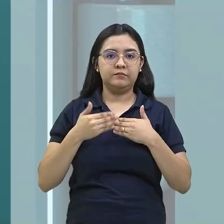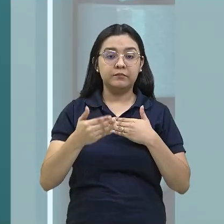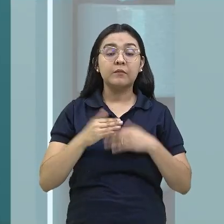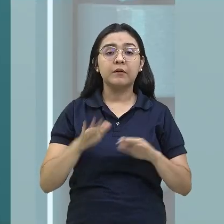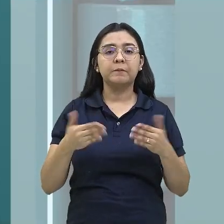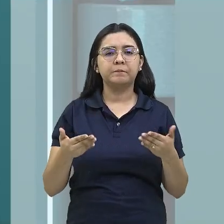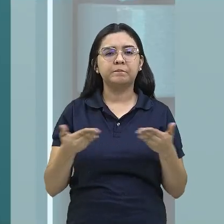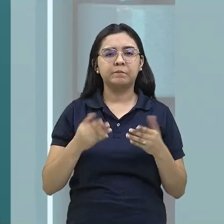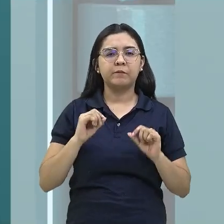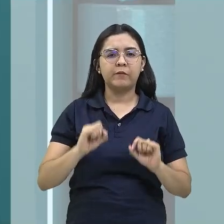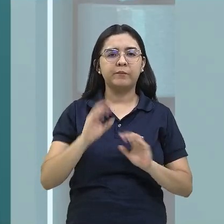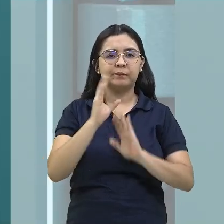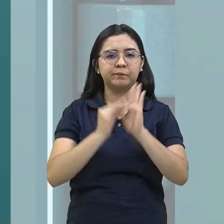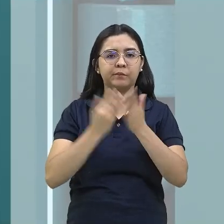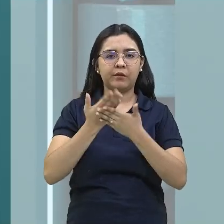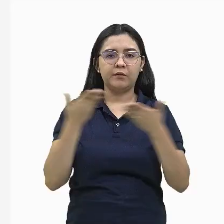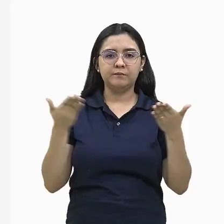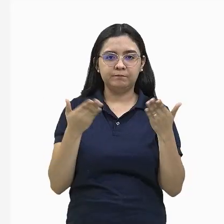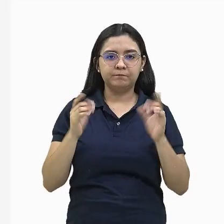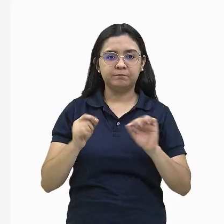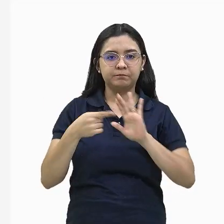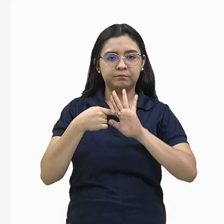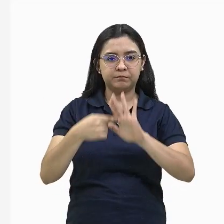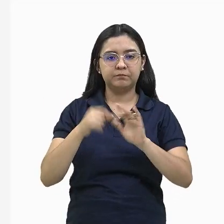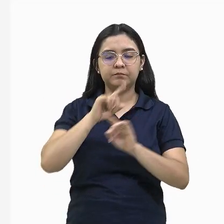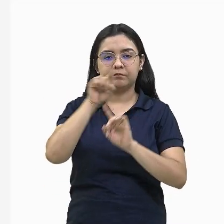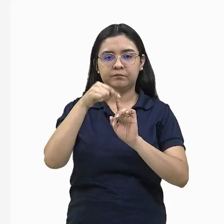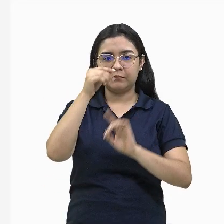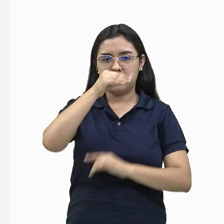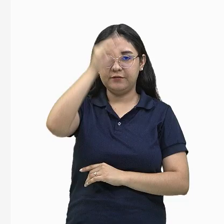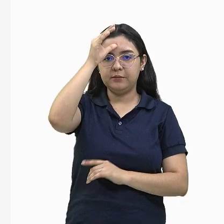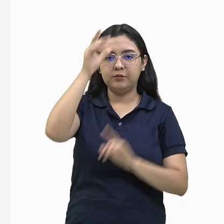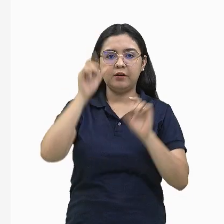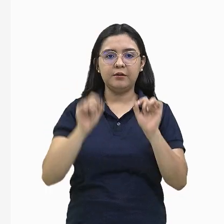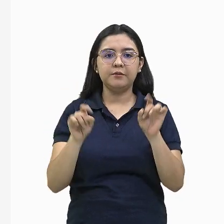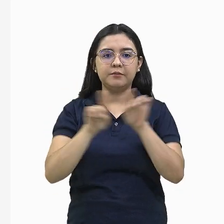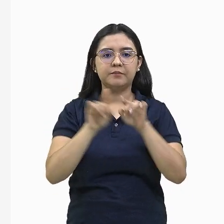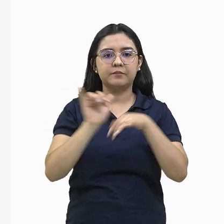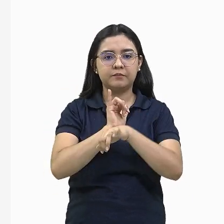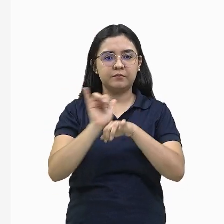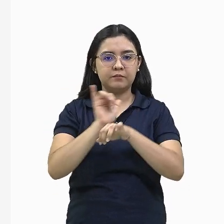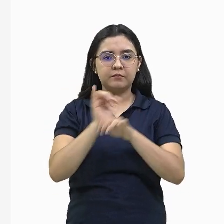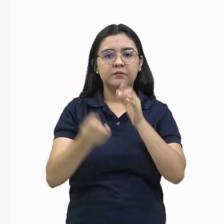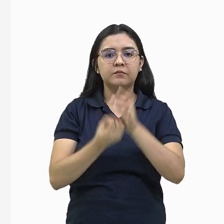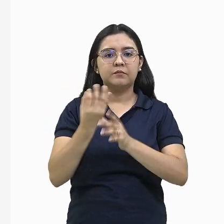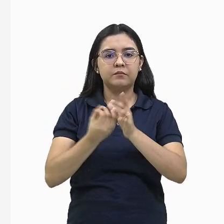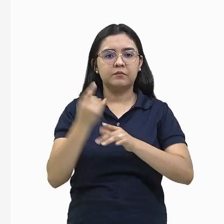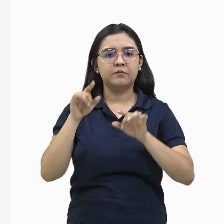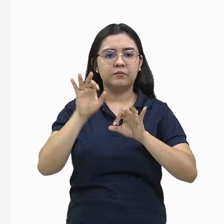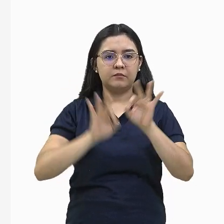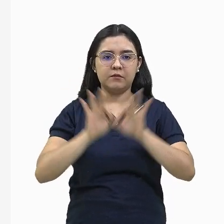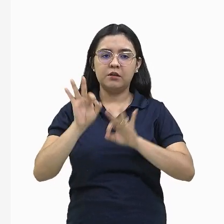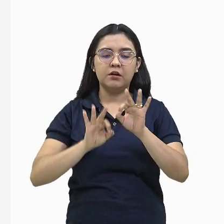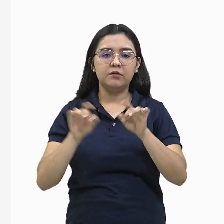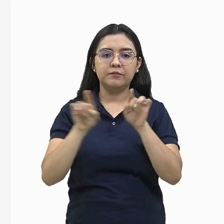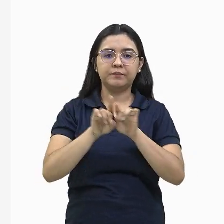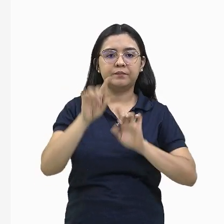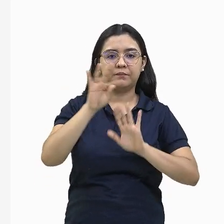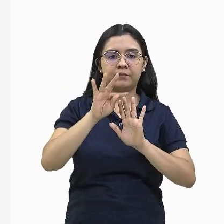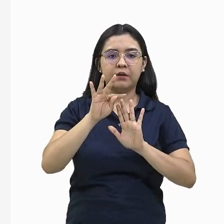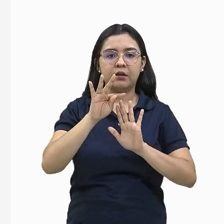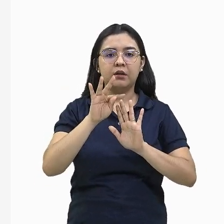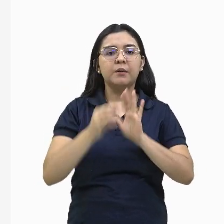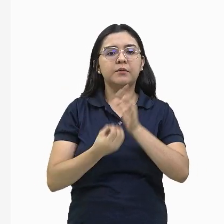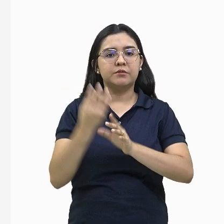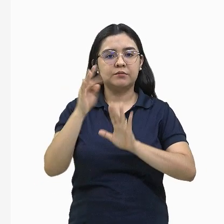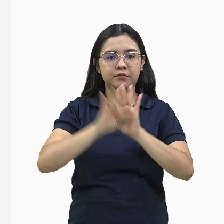que vamos aprender nesta aula? Colocando aí o nosso objeto de conhecimento, estratégias de produção, planejamento,